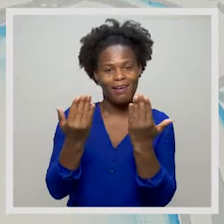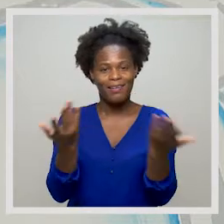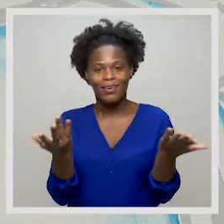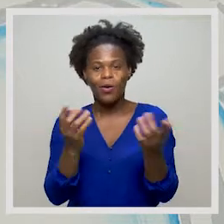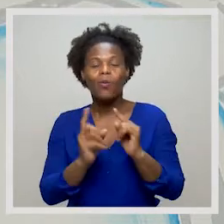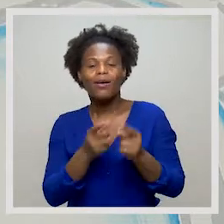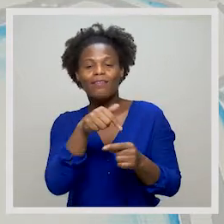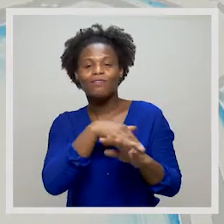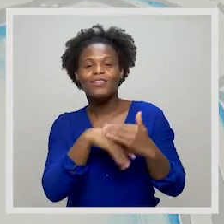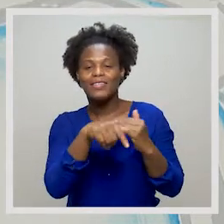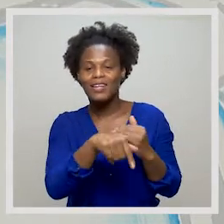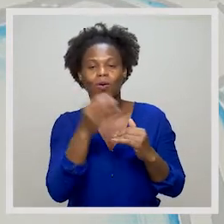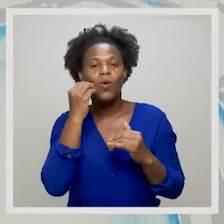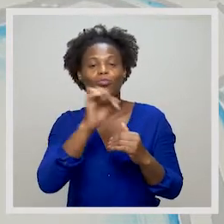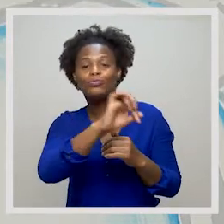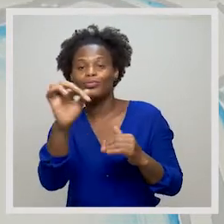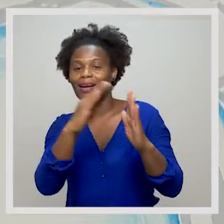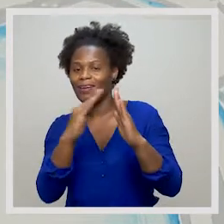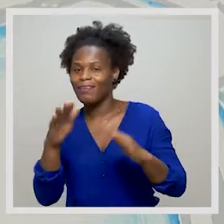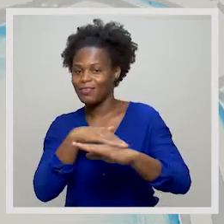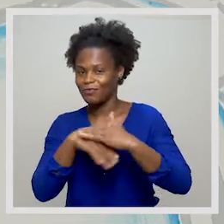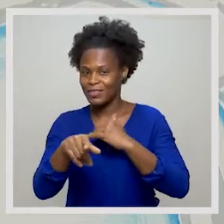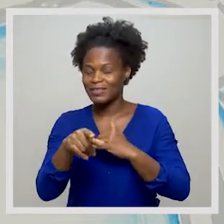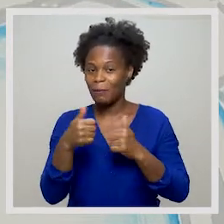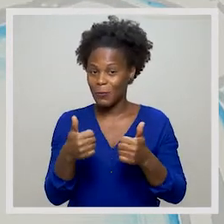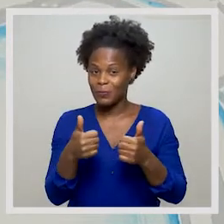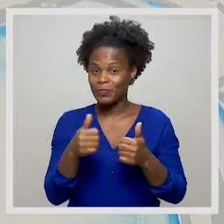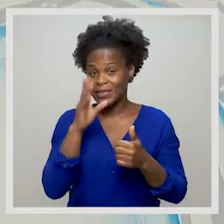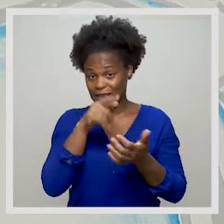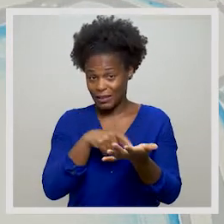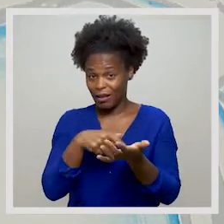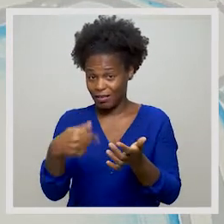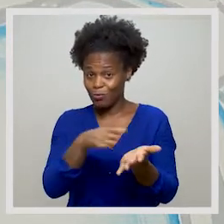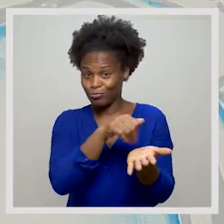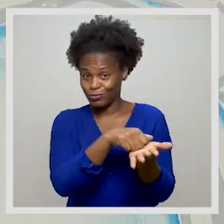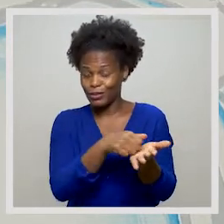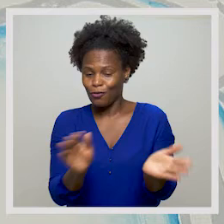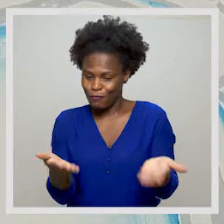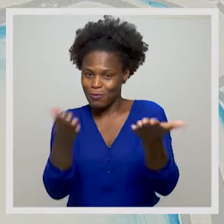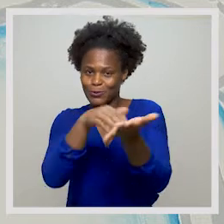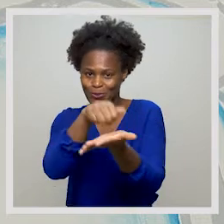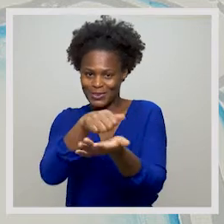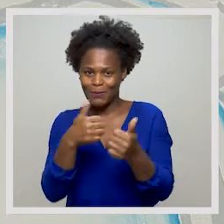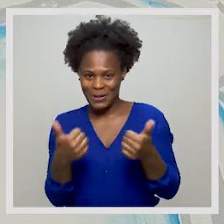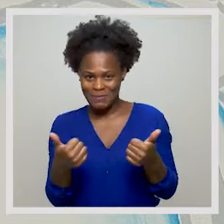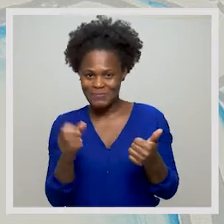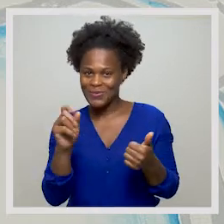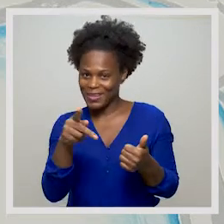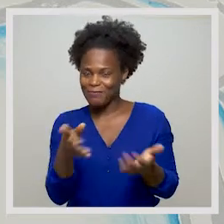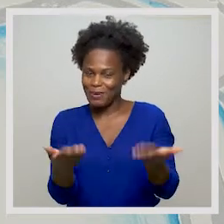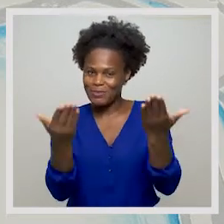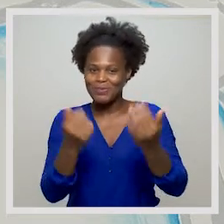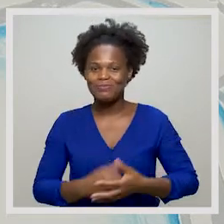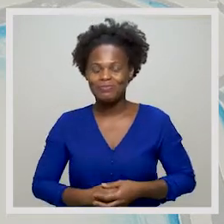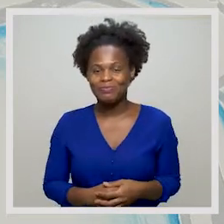aquilo que eu vou fazer aqui com o que vocês fizeram ali em casa, tá bom? E se tiver necessidade de corrigir, vamos corrigir, correto?